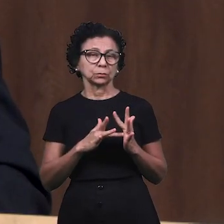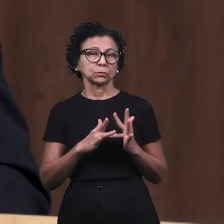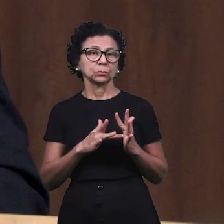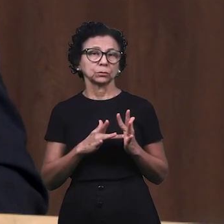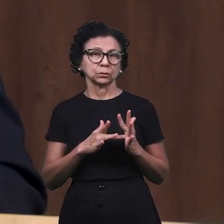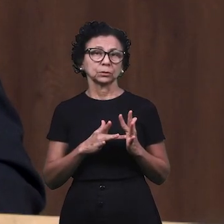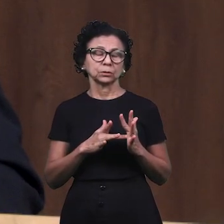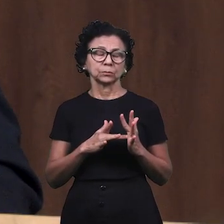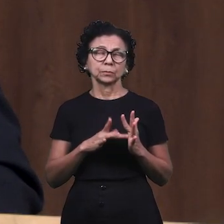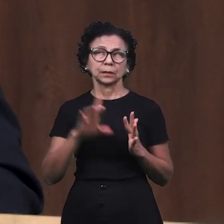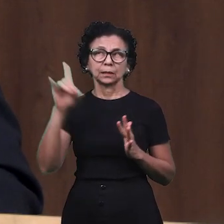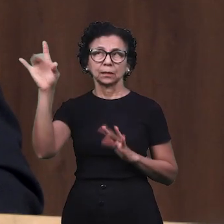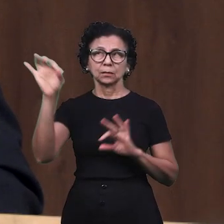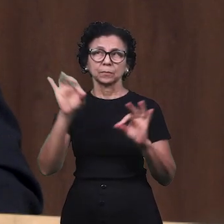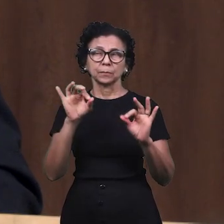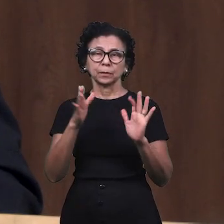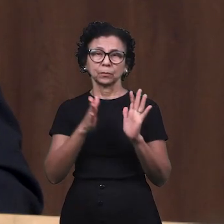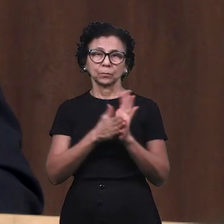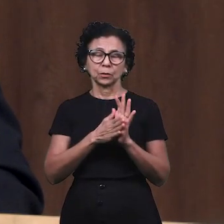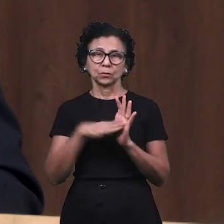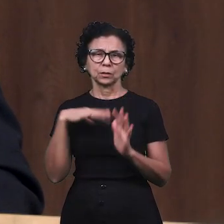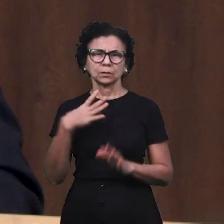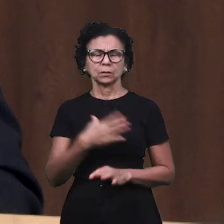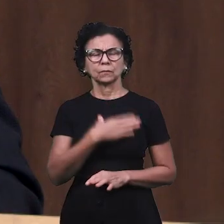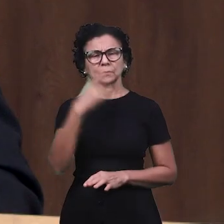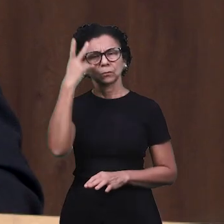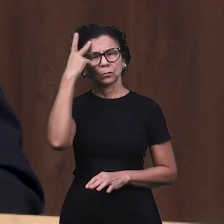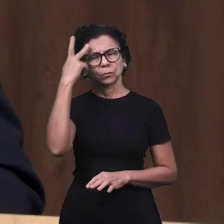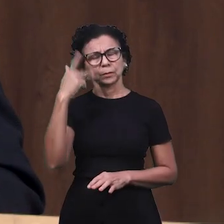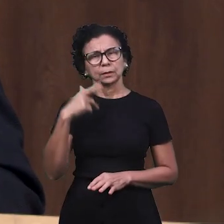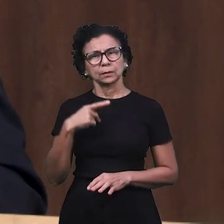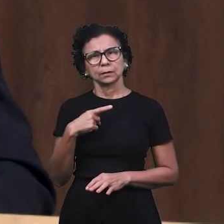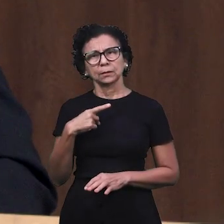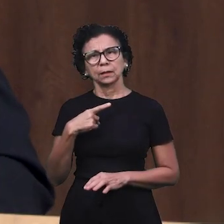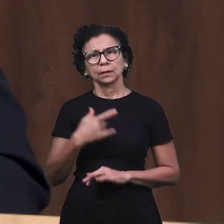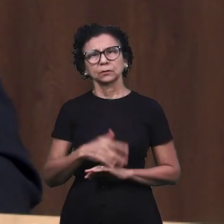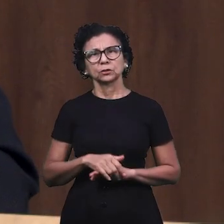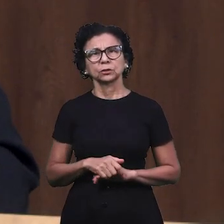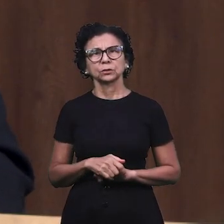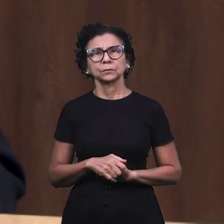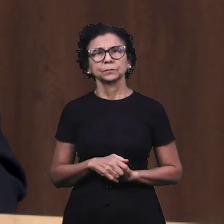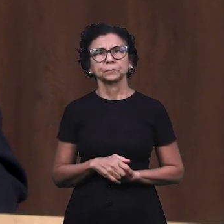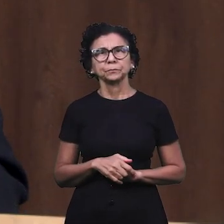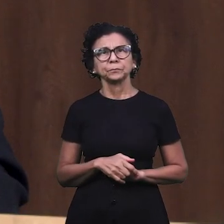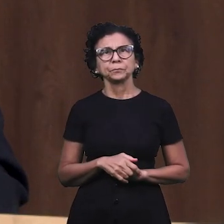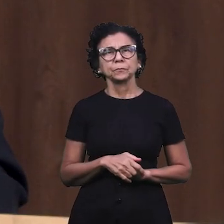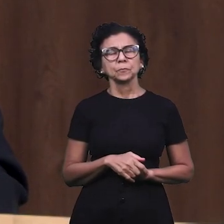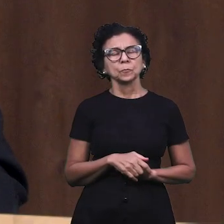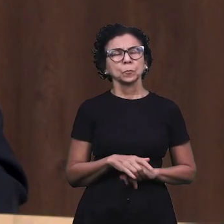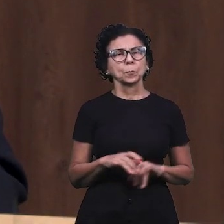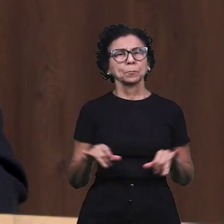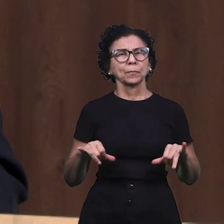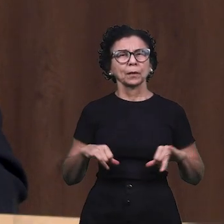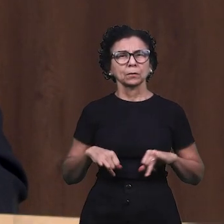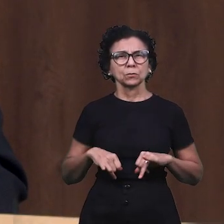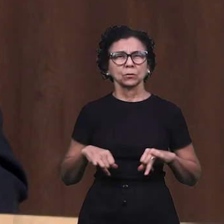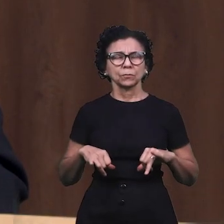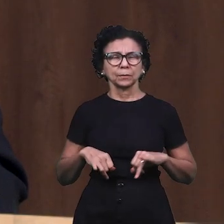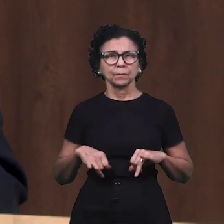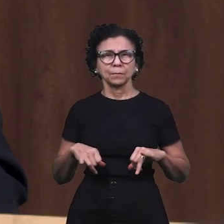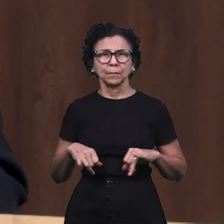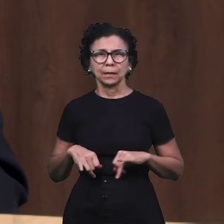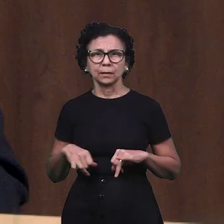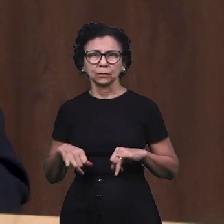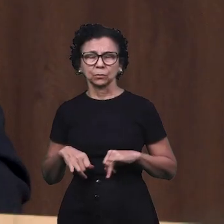projeto de Deus para a salvação do homem, estava estabelecido que todo o sofrimento recairia